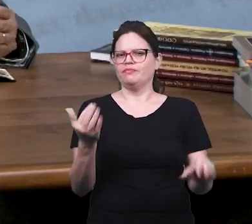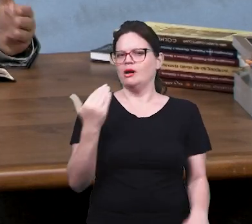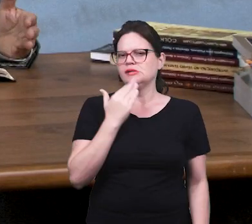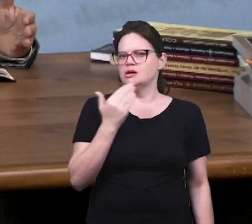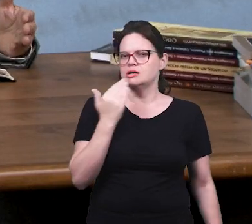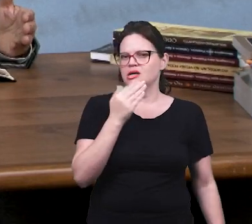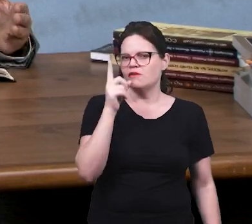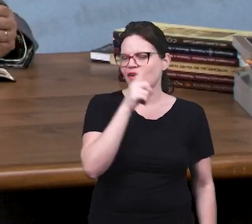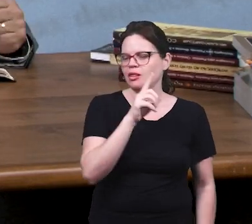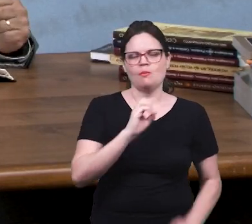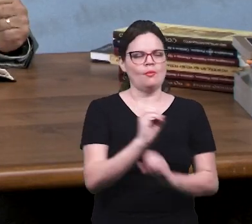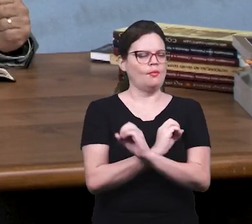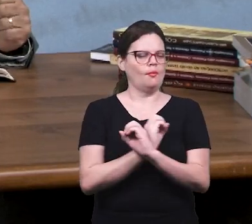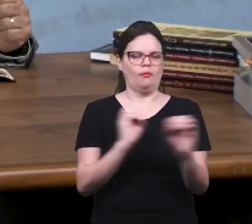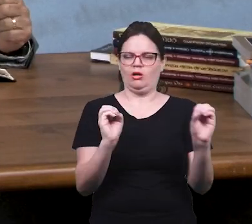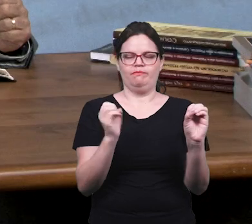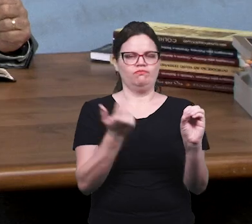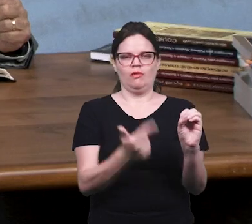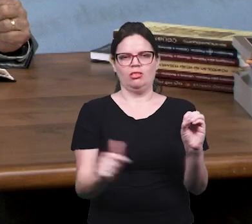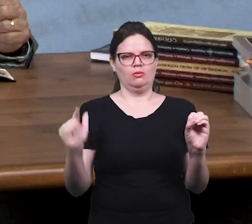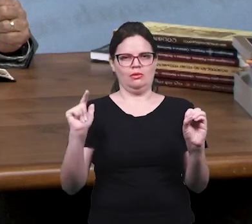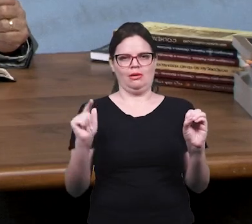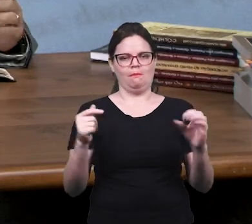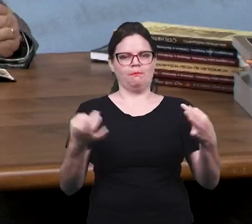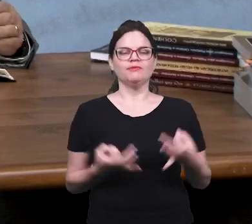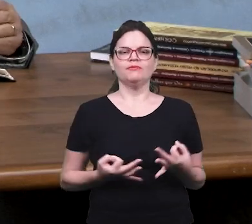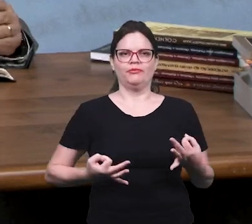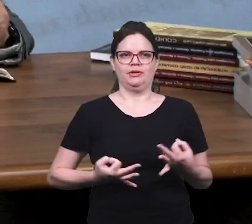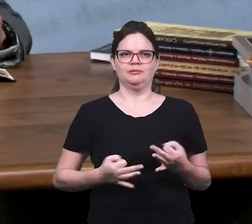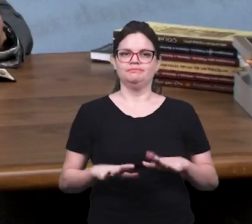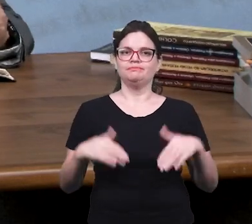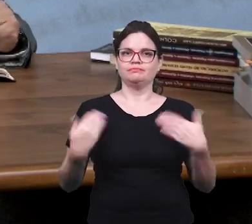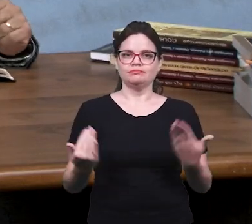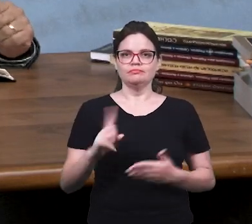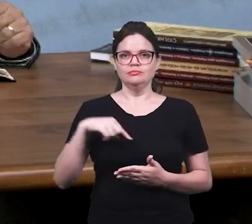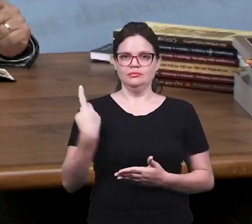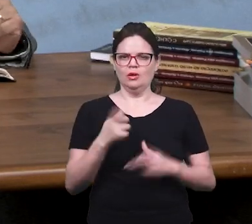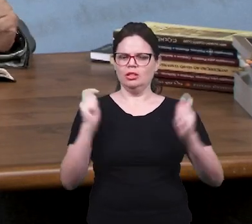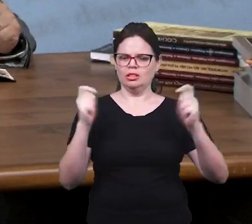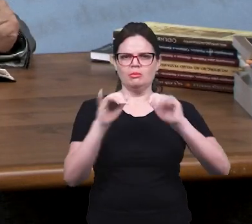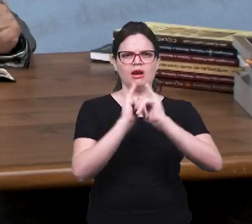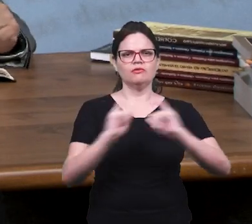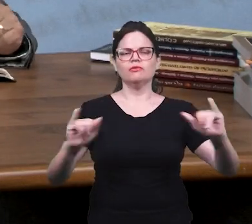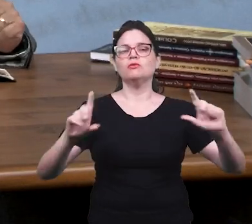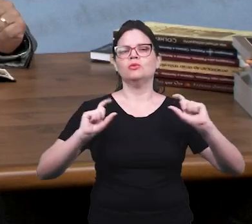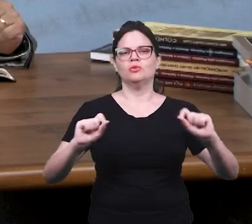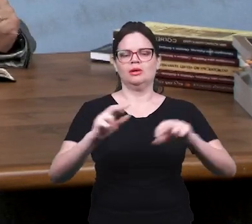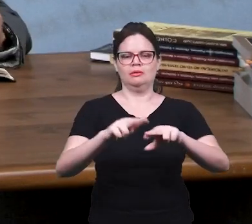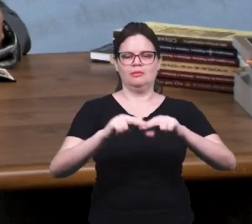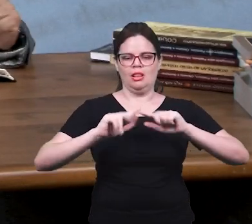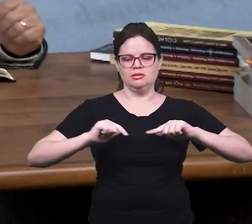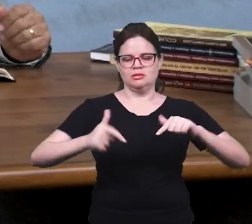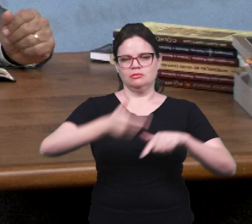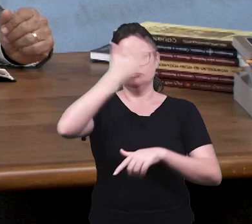de qualquer erro nos manuscritos originais. Assim, nós podemos dizer que, pela ação gloriosa